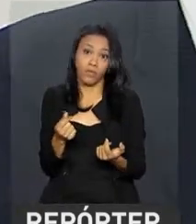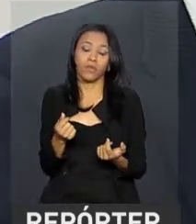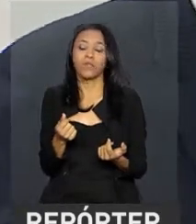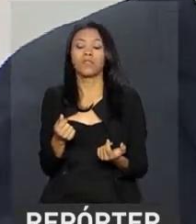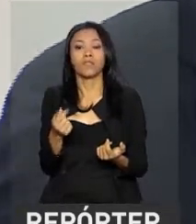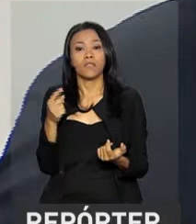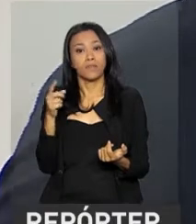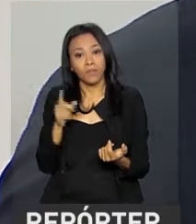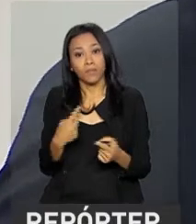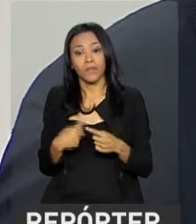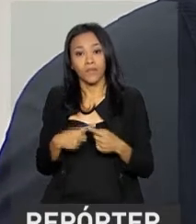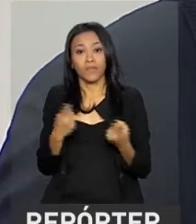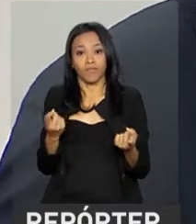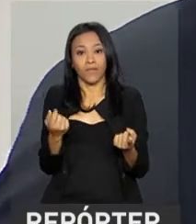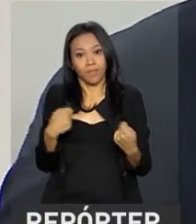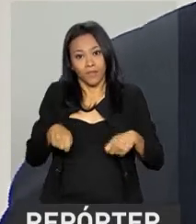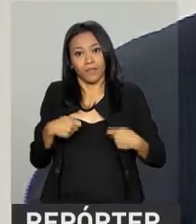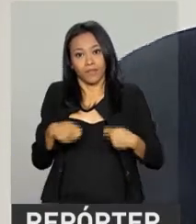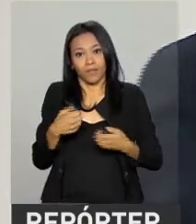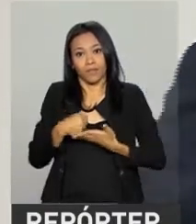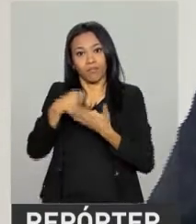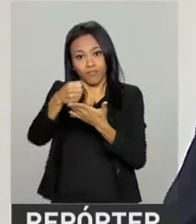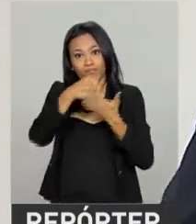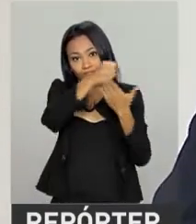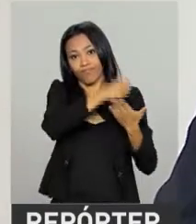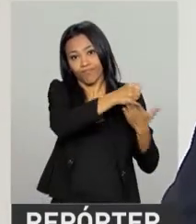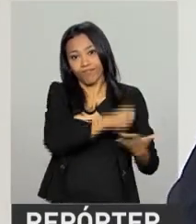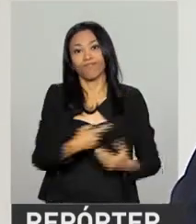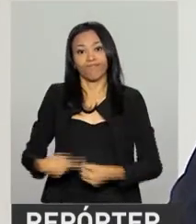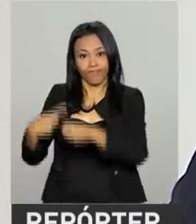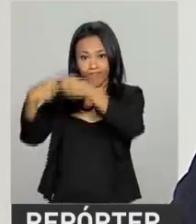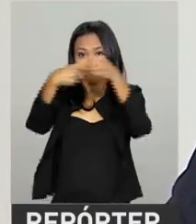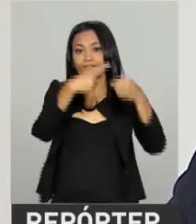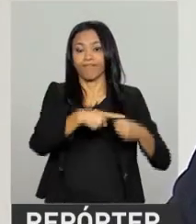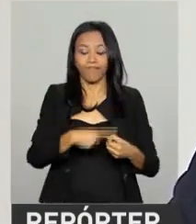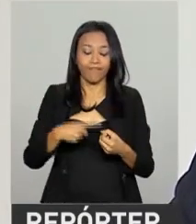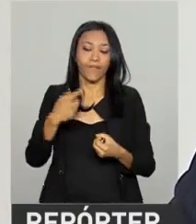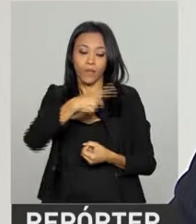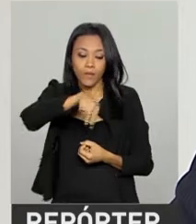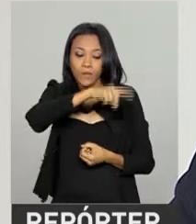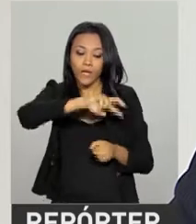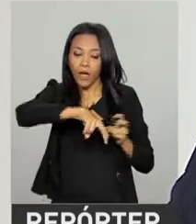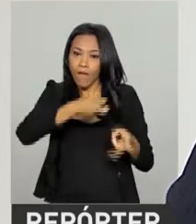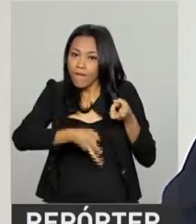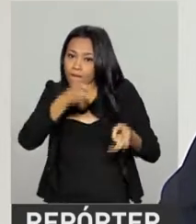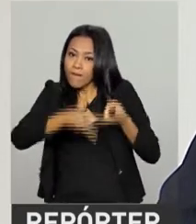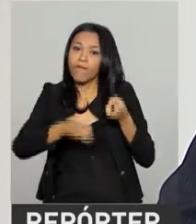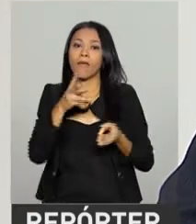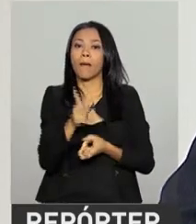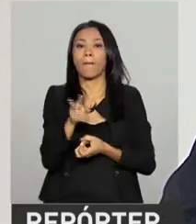mais fraco de toda essa história que precisa um apoio é da produção para que eles possam fazer frente à